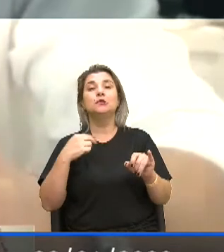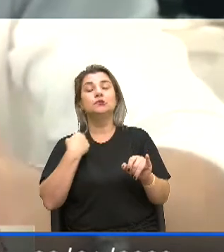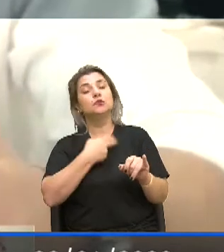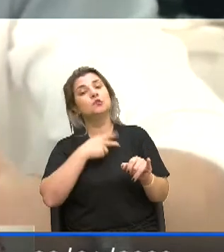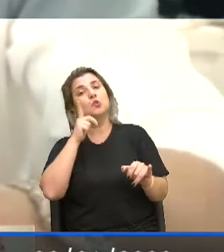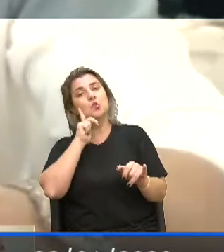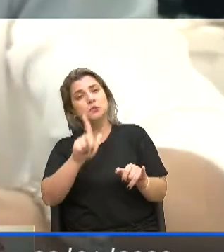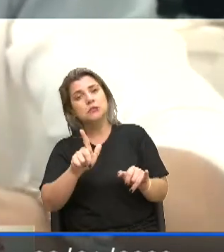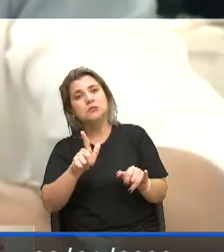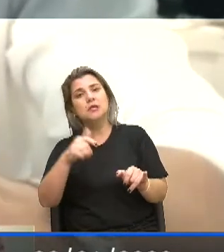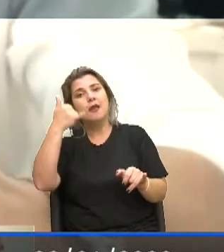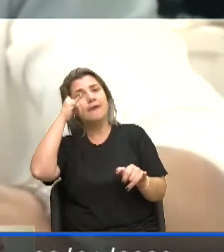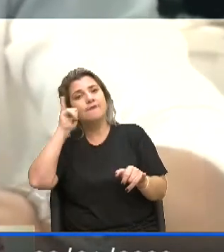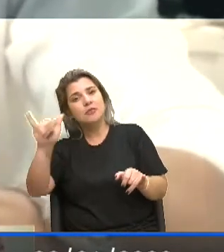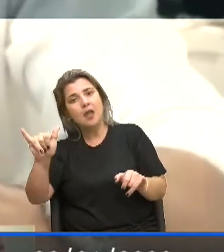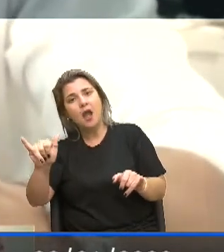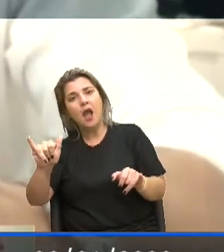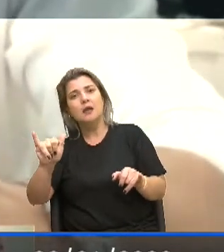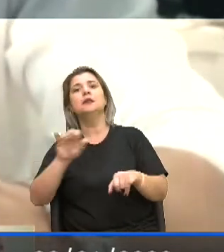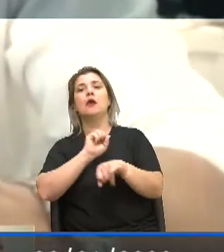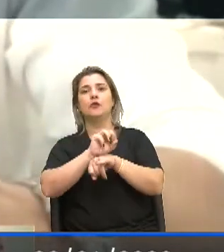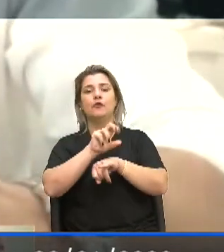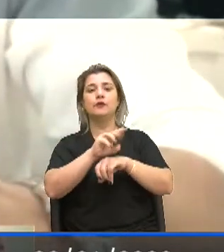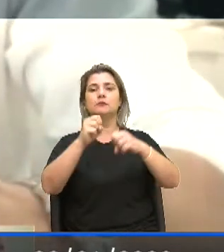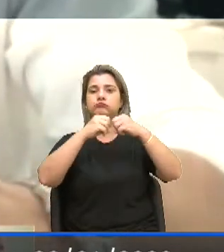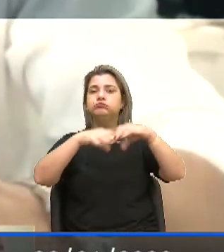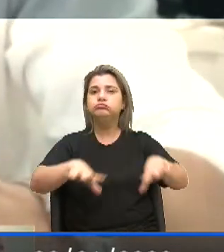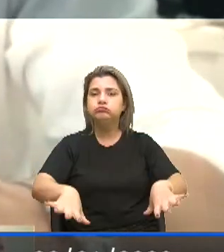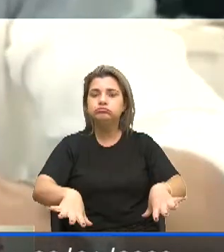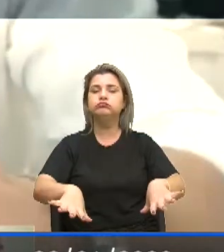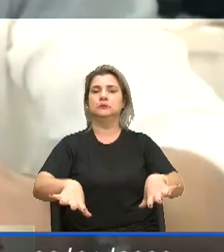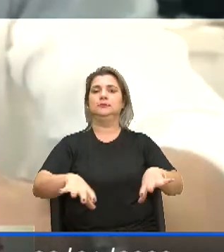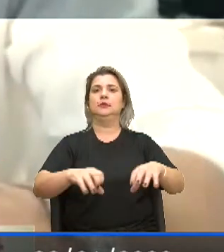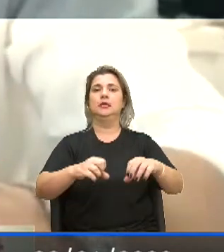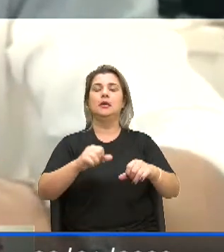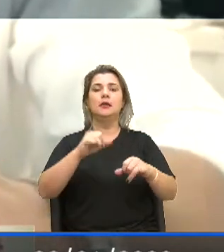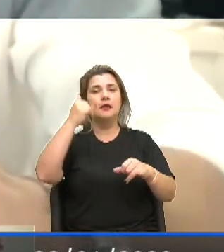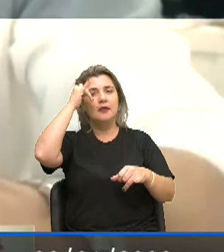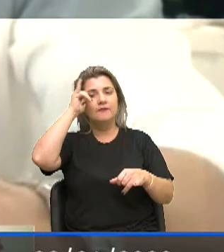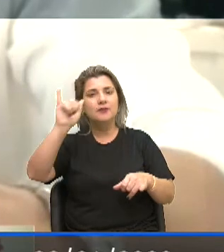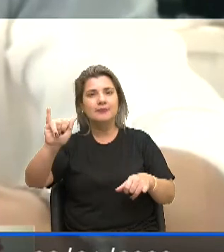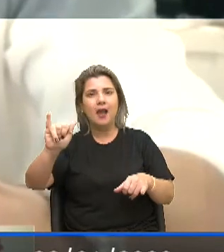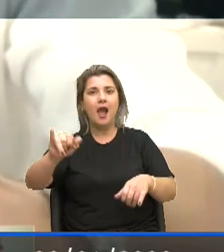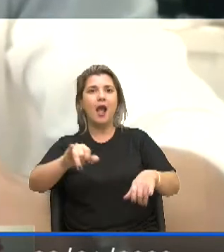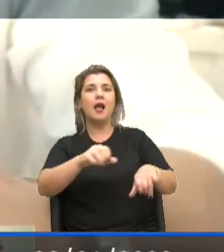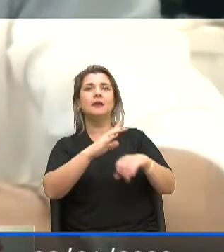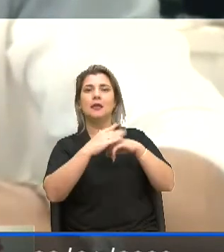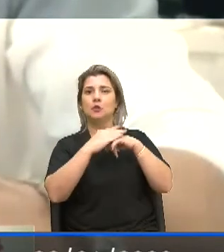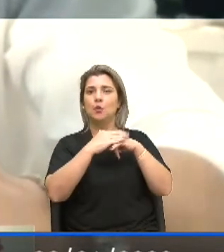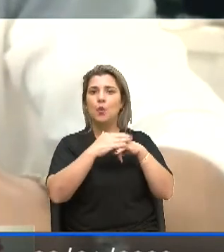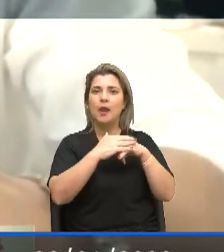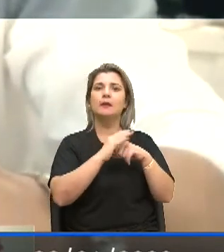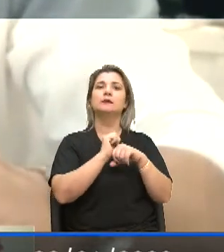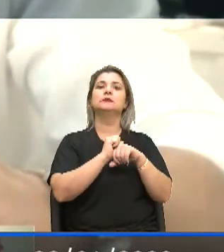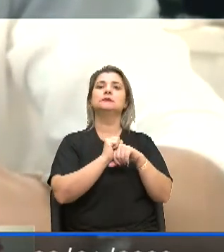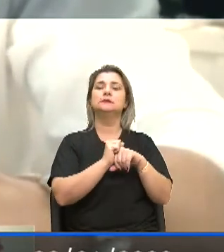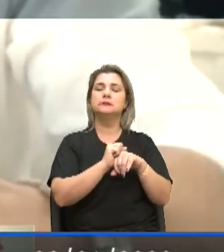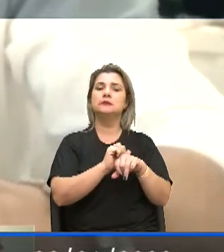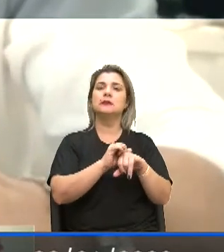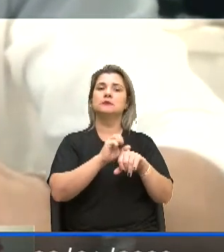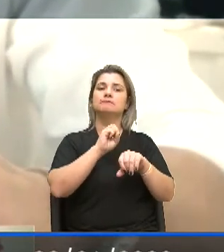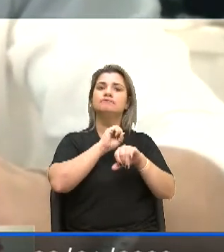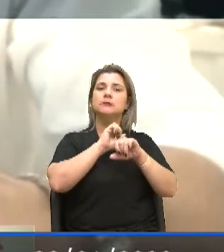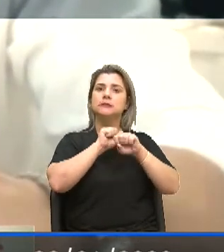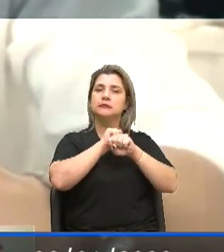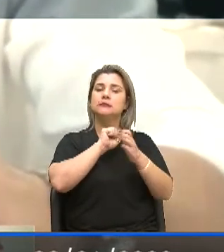de controle, esse é o nosso objetivo, é que a gente evite que a doença se espalhe. Nós estamos aí com uma tarefa muito grande